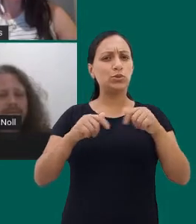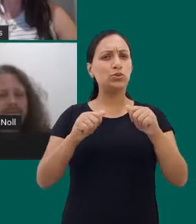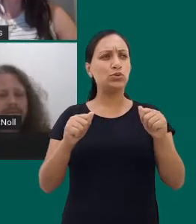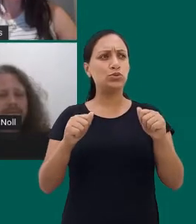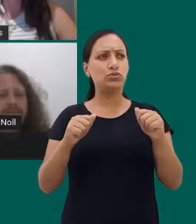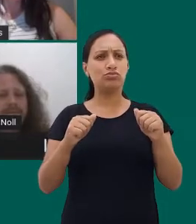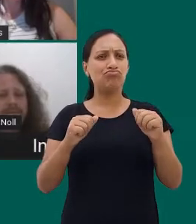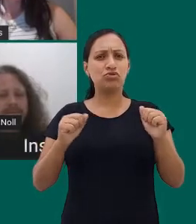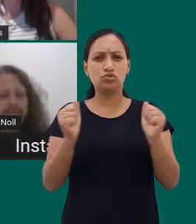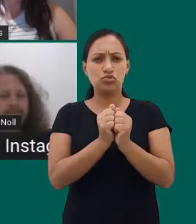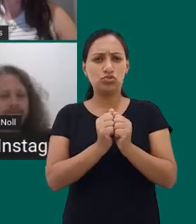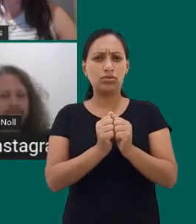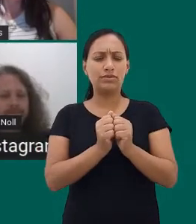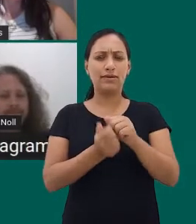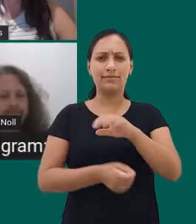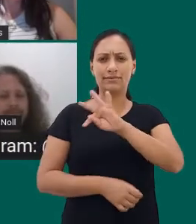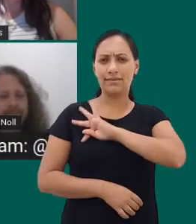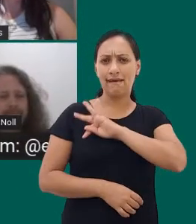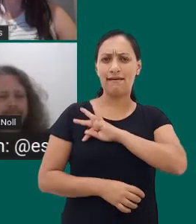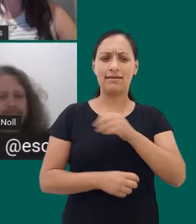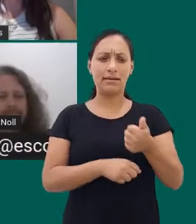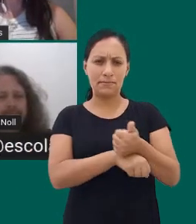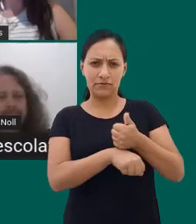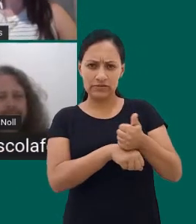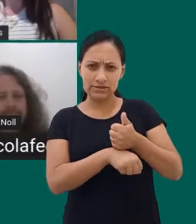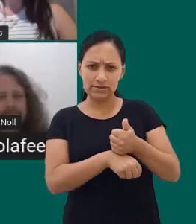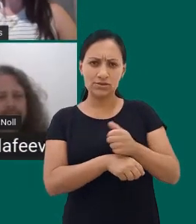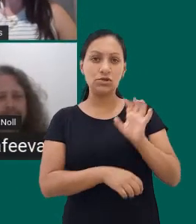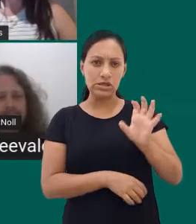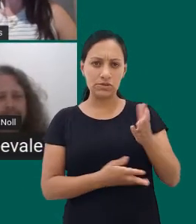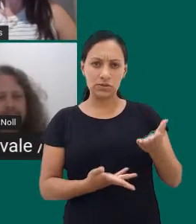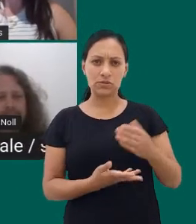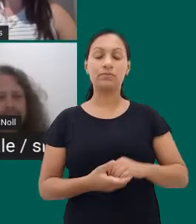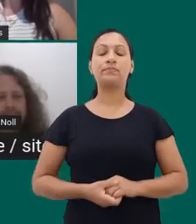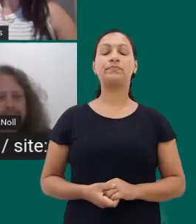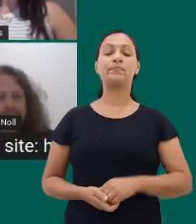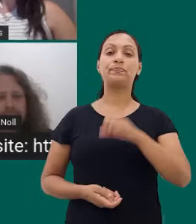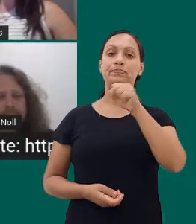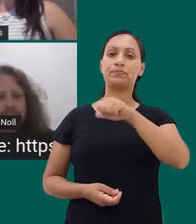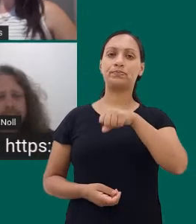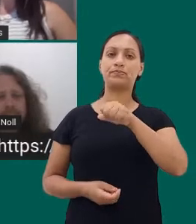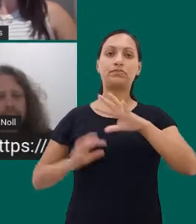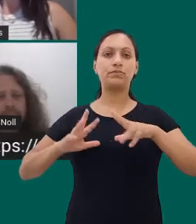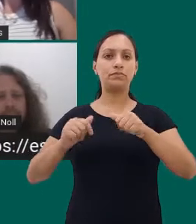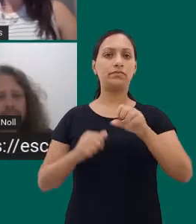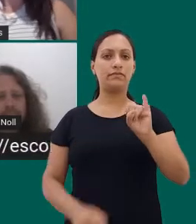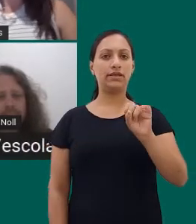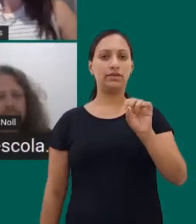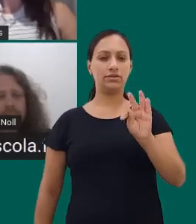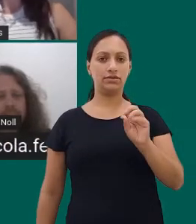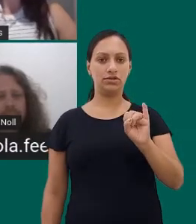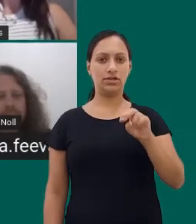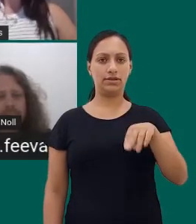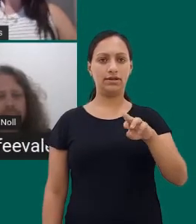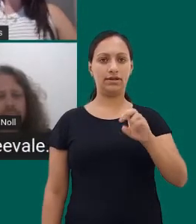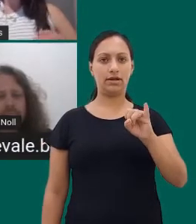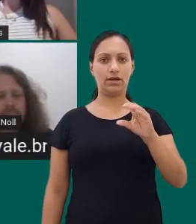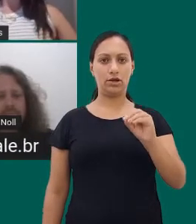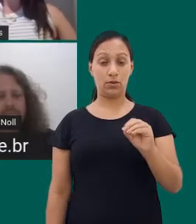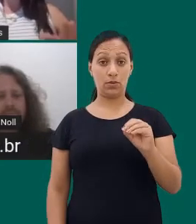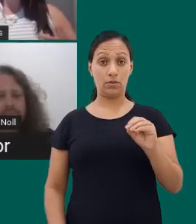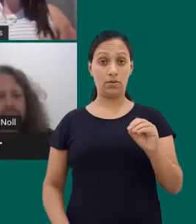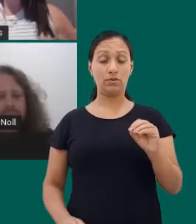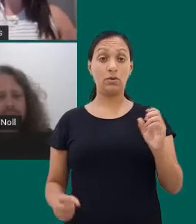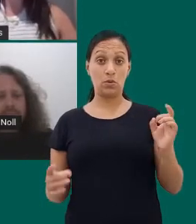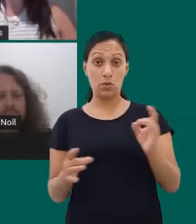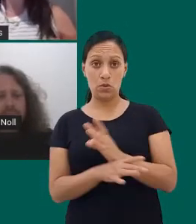e eles têm uma validação técnica profissionalizante, alguns deles, é isso? Sim, todo itinerário formativo ao concluir, o aluno